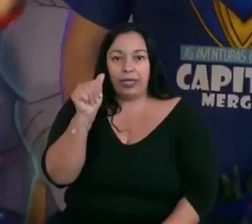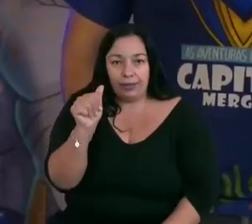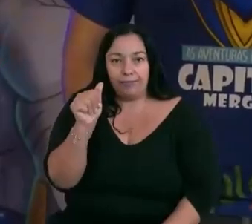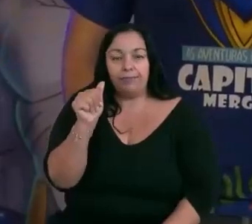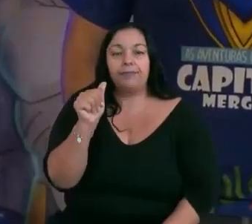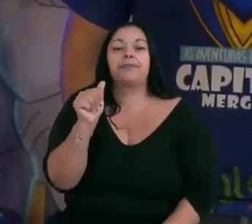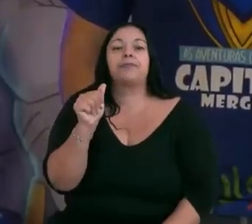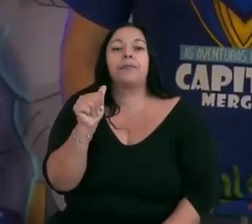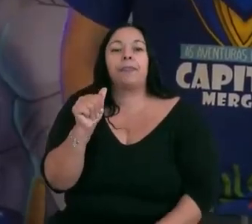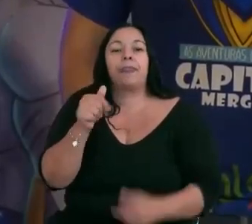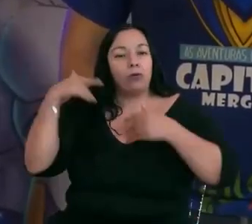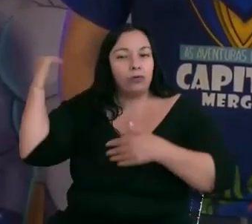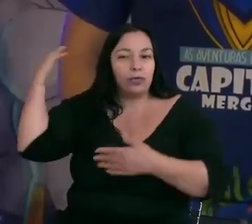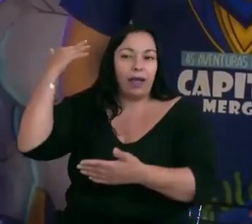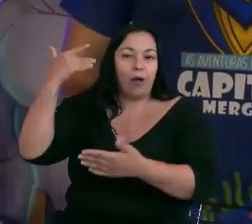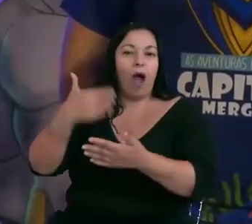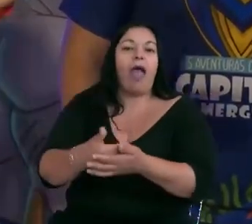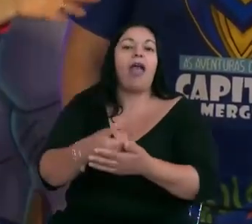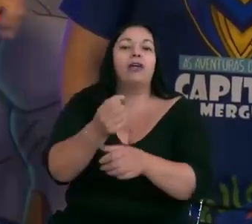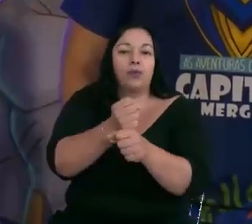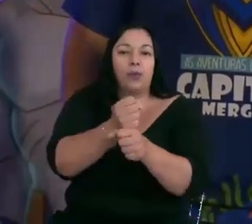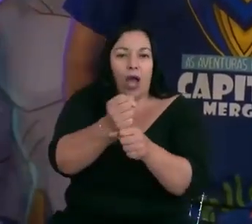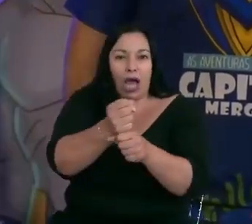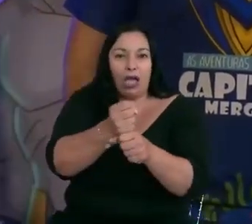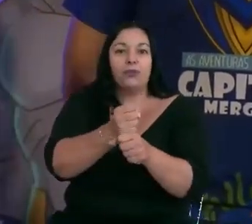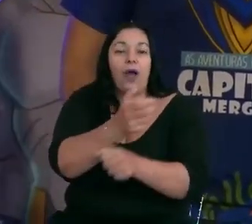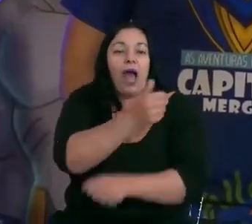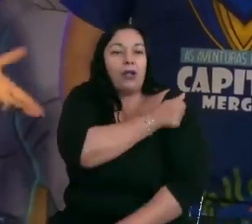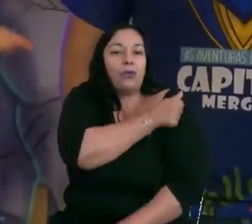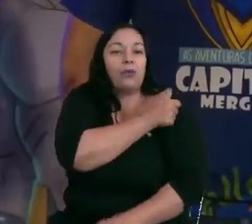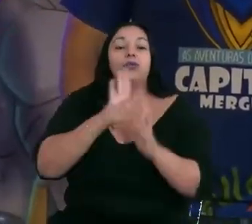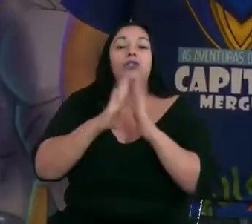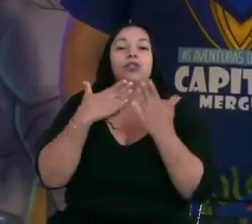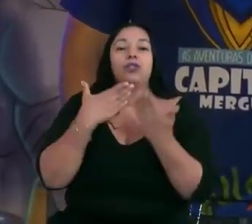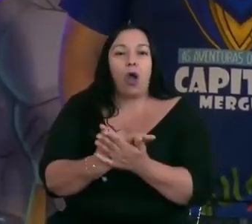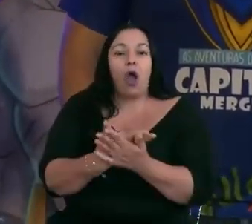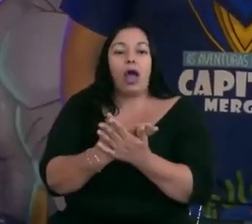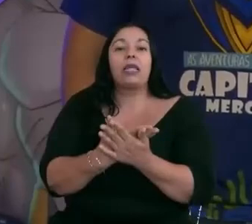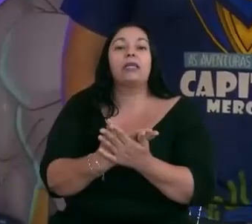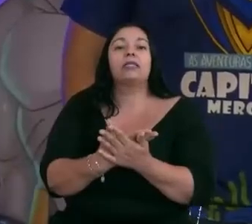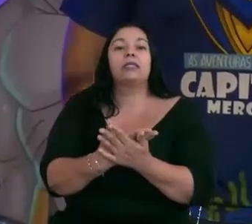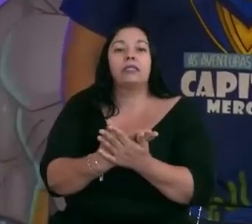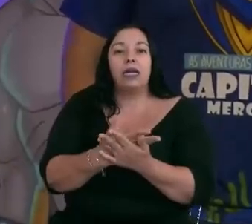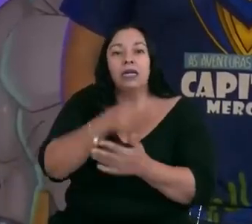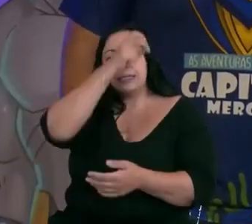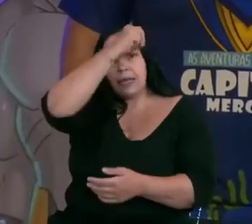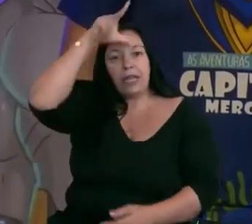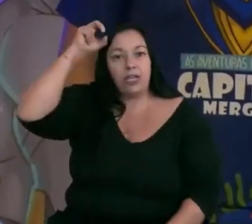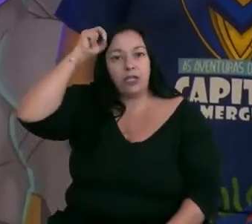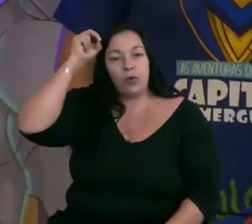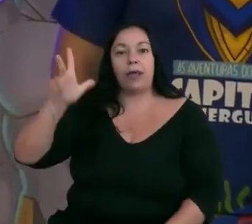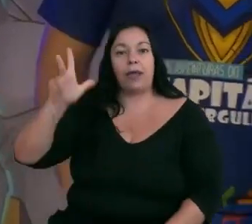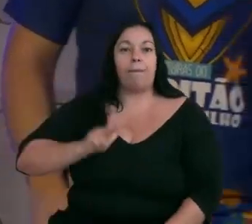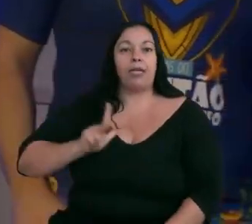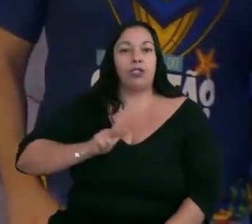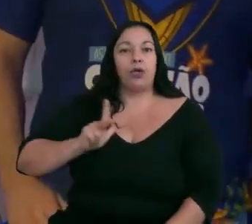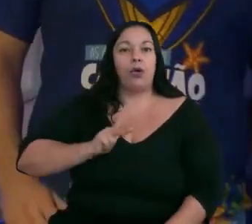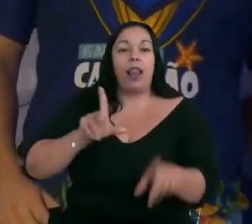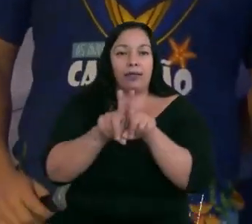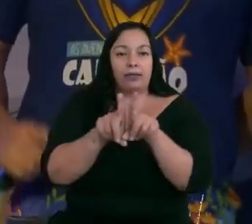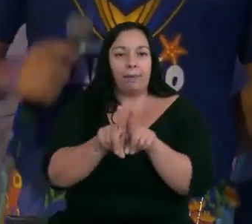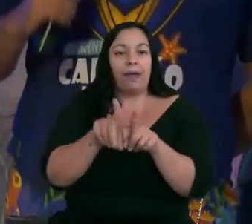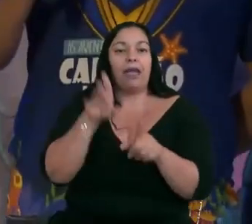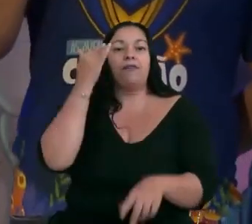longo do ano. E vocês, alunos de escolas públicas e particulares, entenderão um pouquinho mais o projeto.